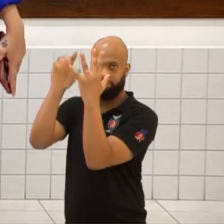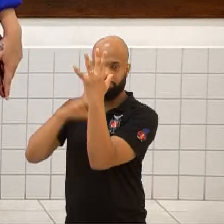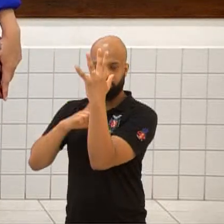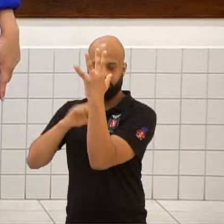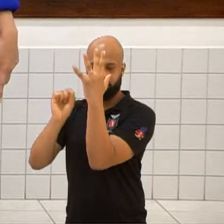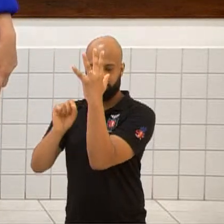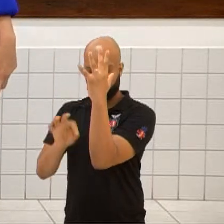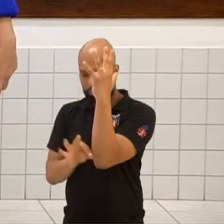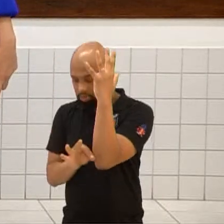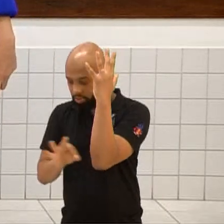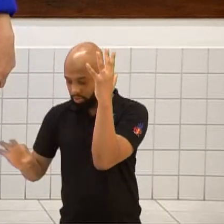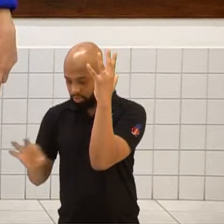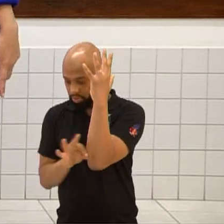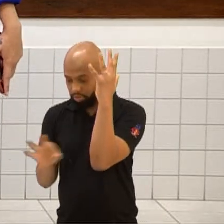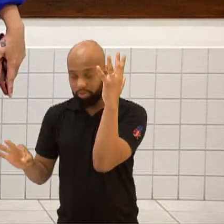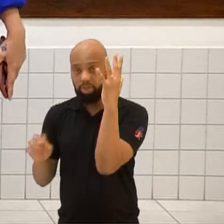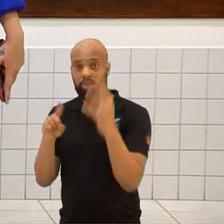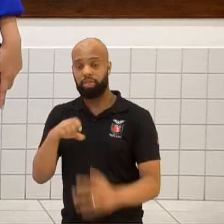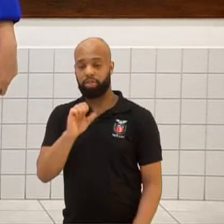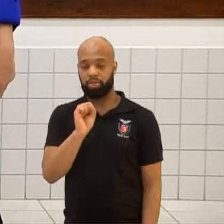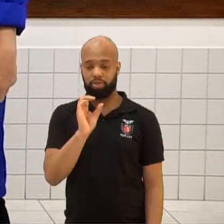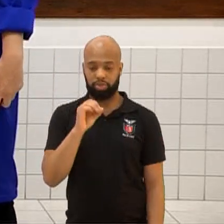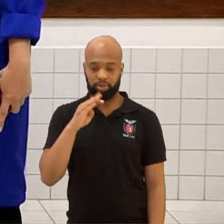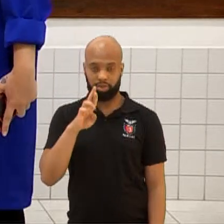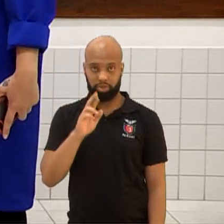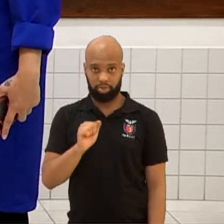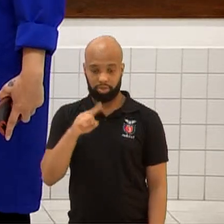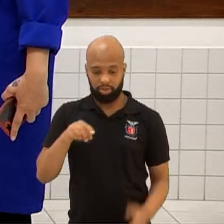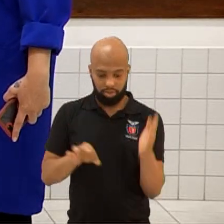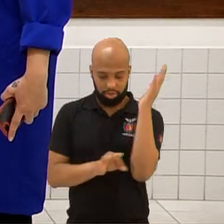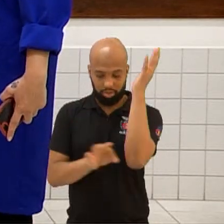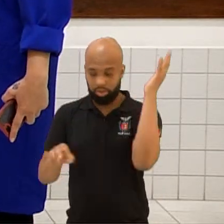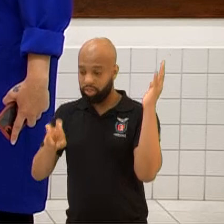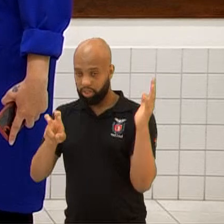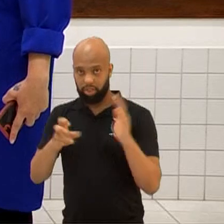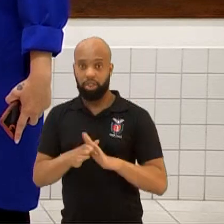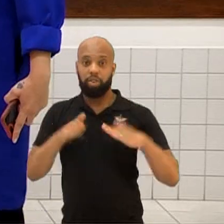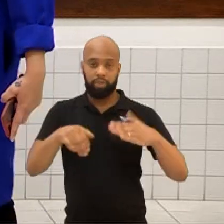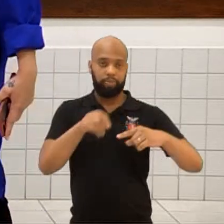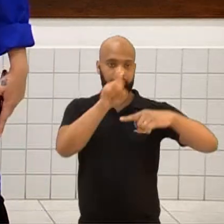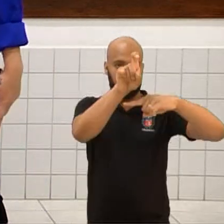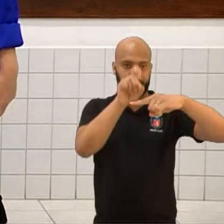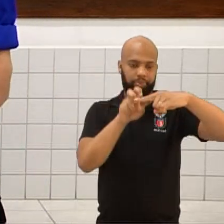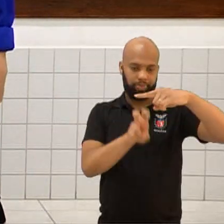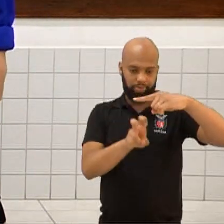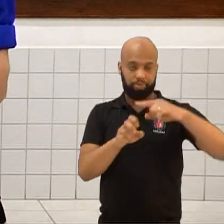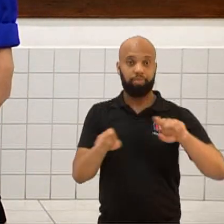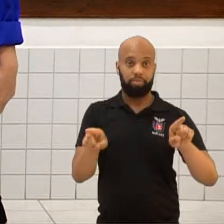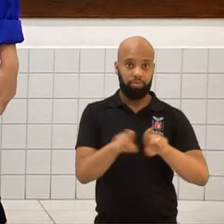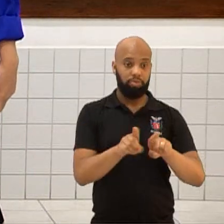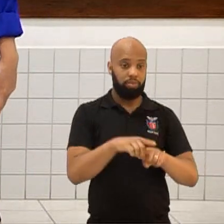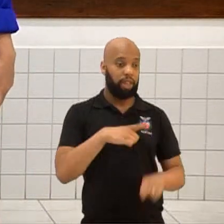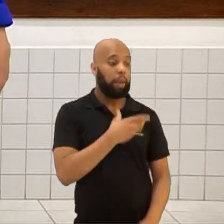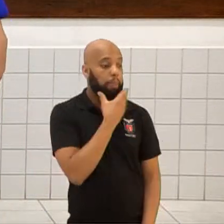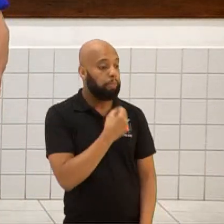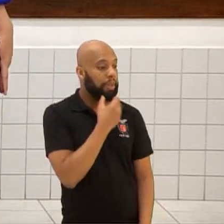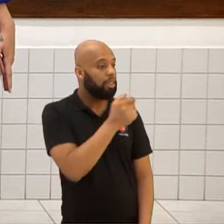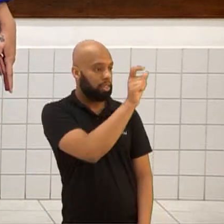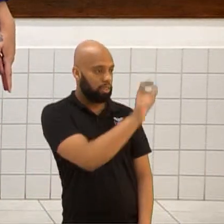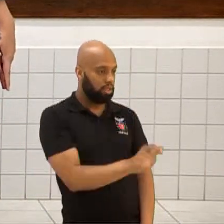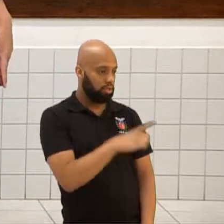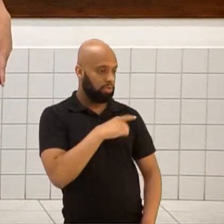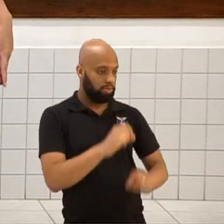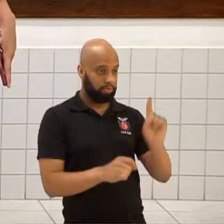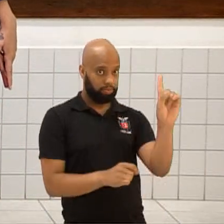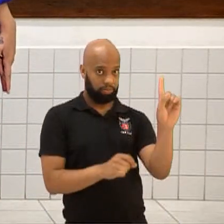da árvore. E a sombra da árvore, vocês podem ver que são 5 metros. Então, o x está para 5. Bem como a altura do garoto está para a